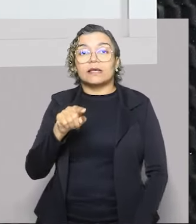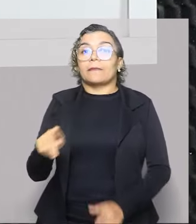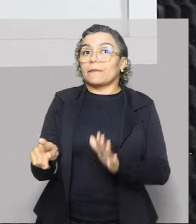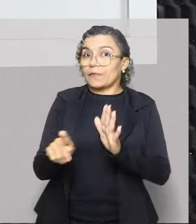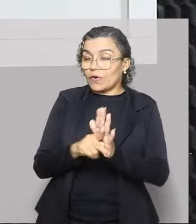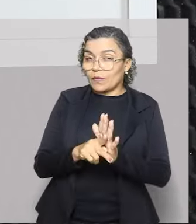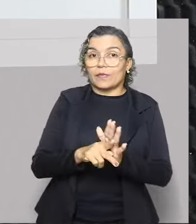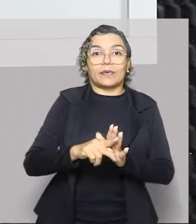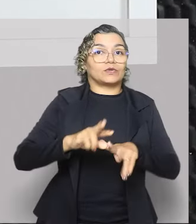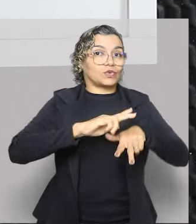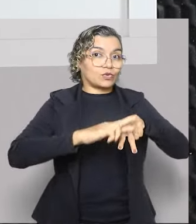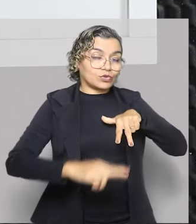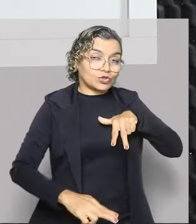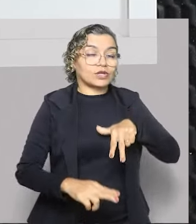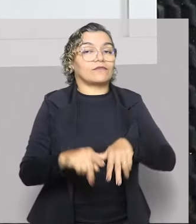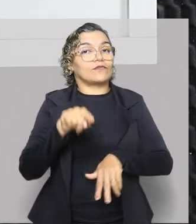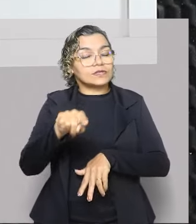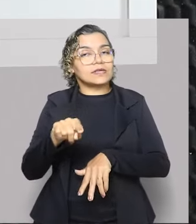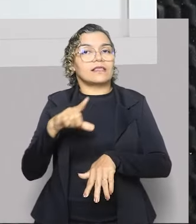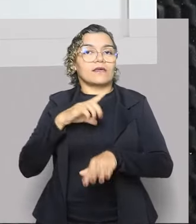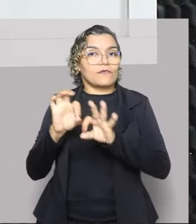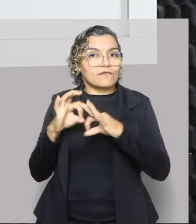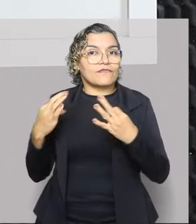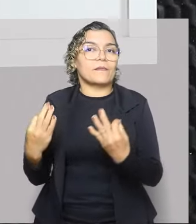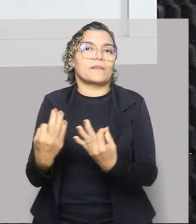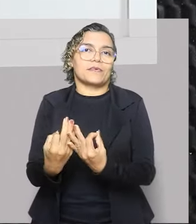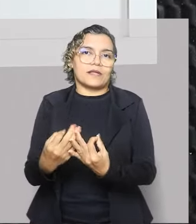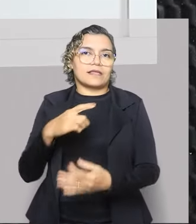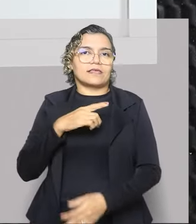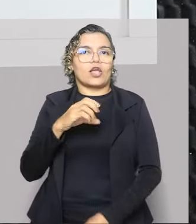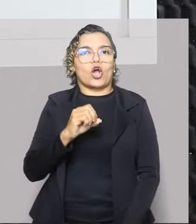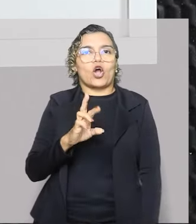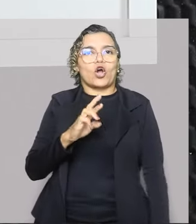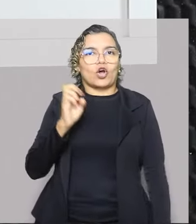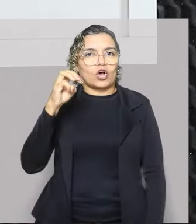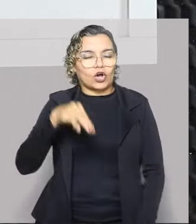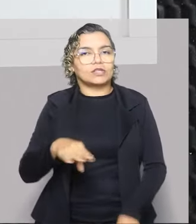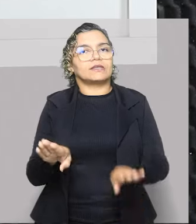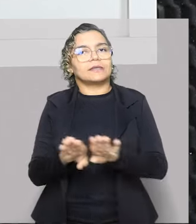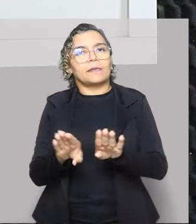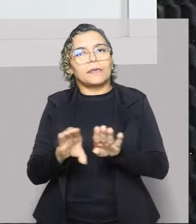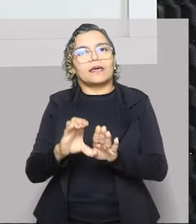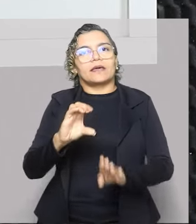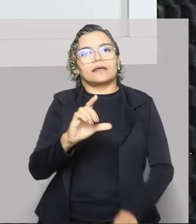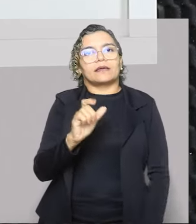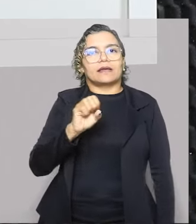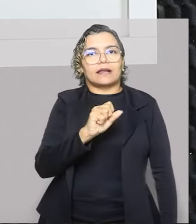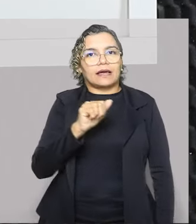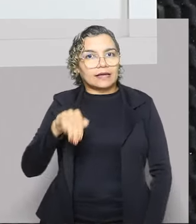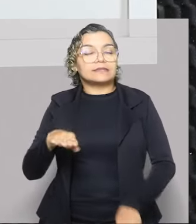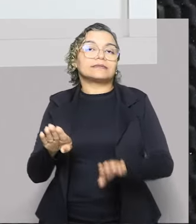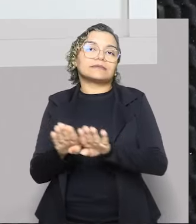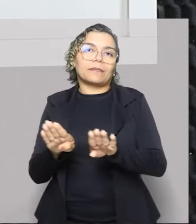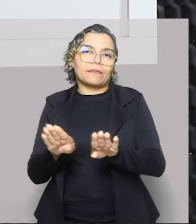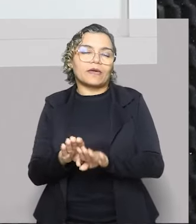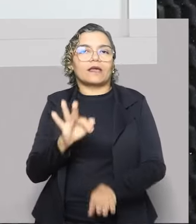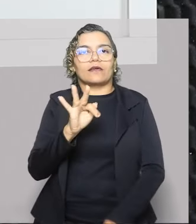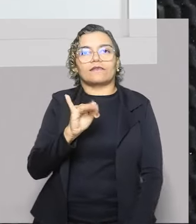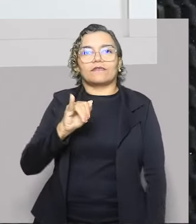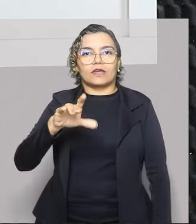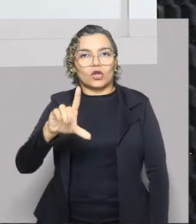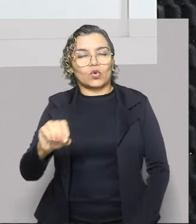a uma família a uma ordem a classe também a um filo e a um reino certo essa é a